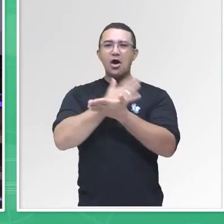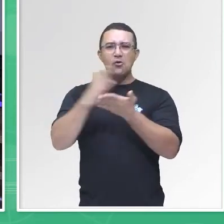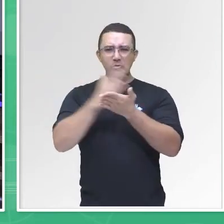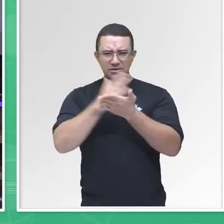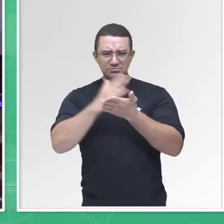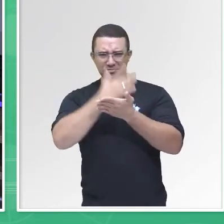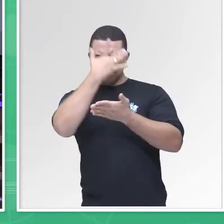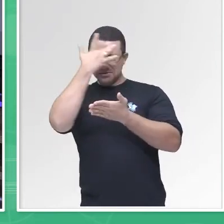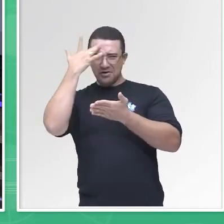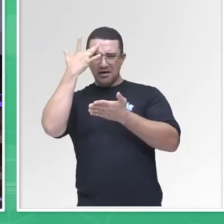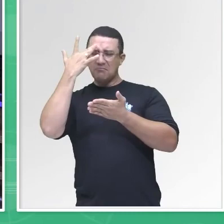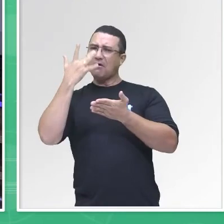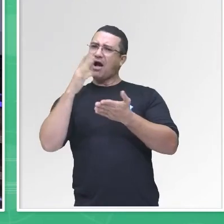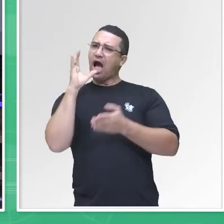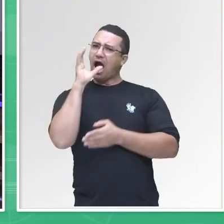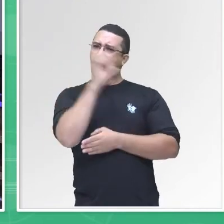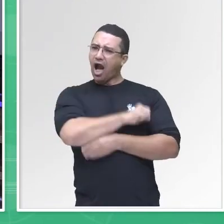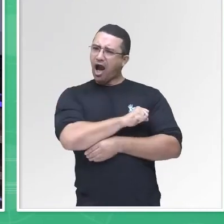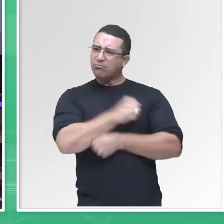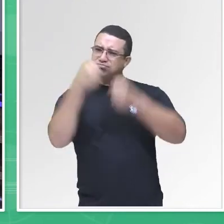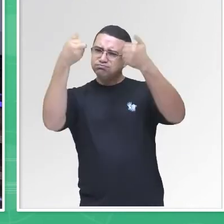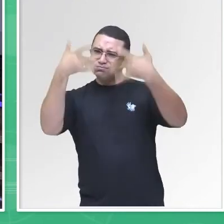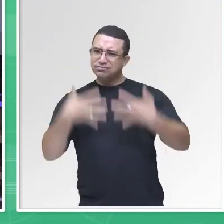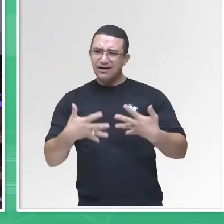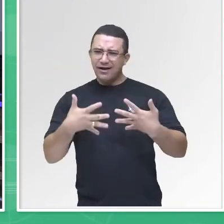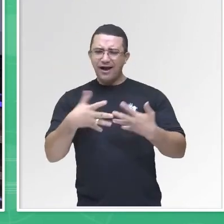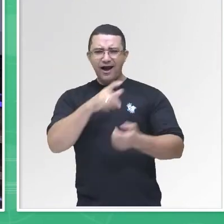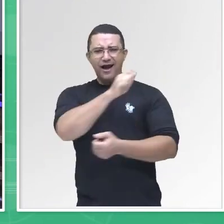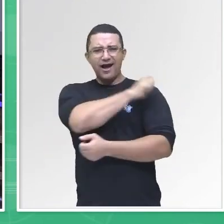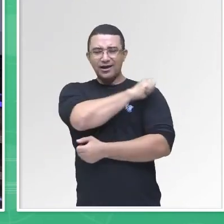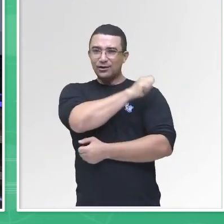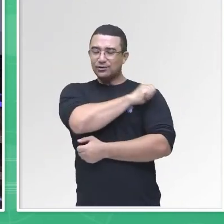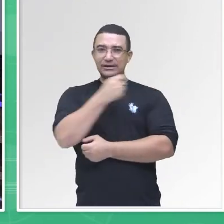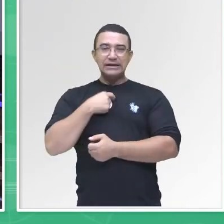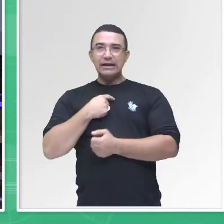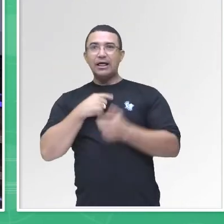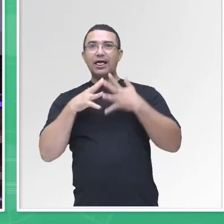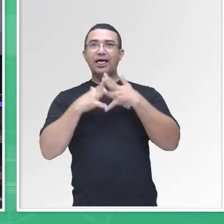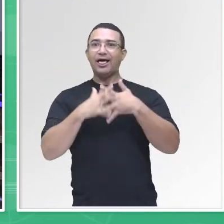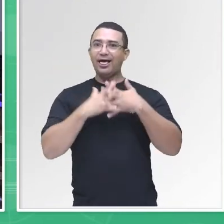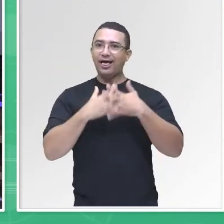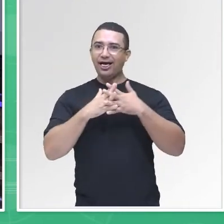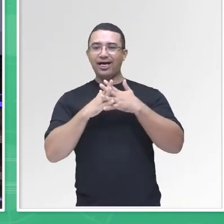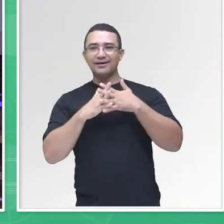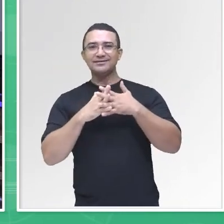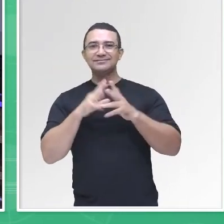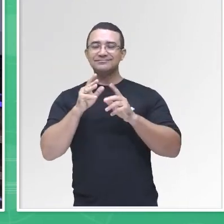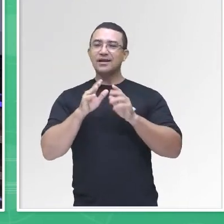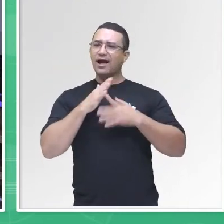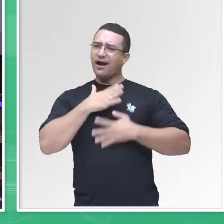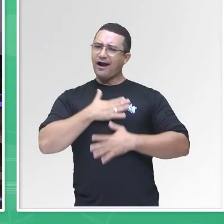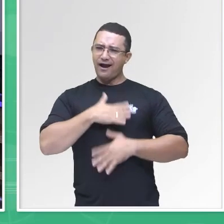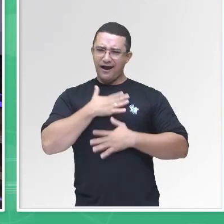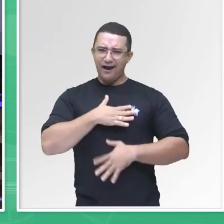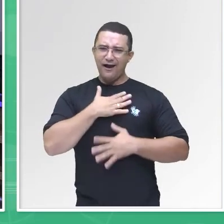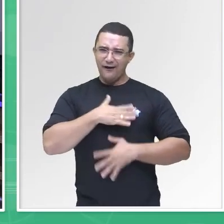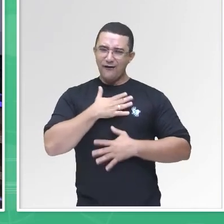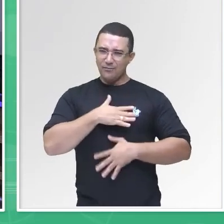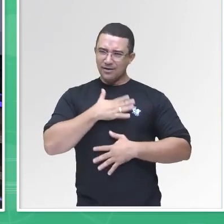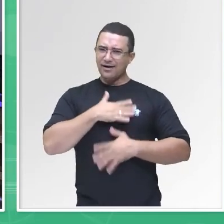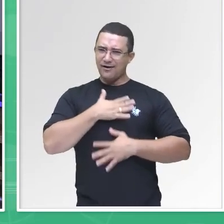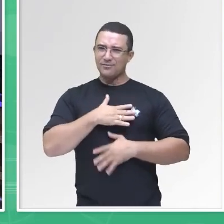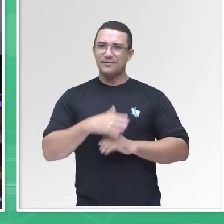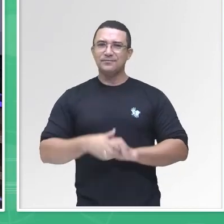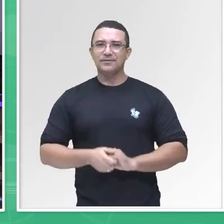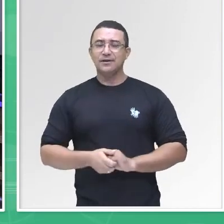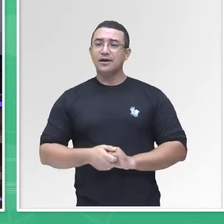falaram que está sendo muito rápido, né? Teve uma aluna que disse, eu estou perdidinha. Calma, calma, vamos nos achar. Mas